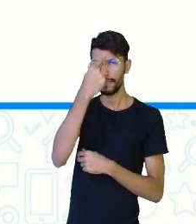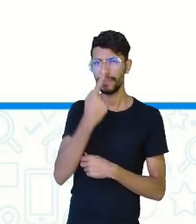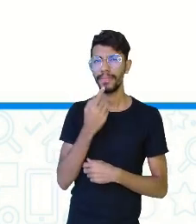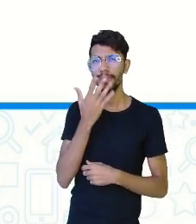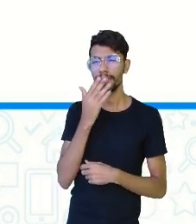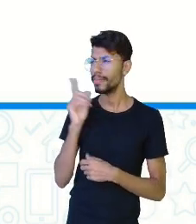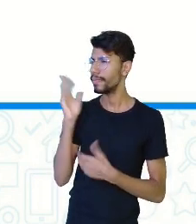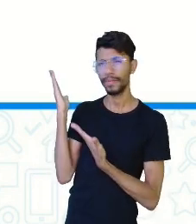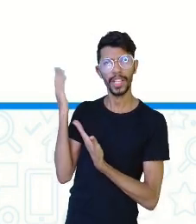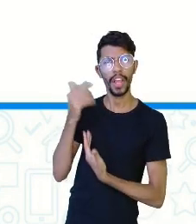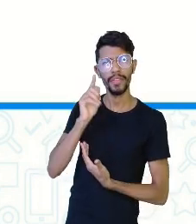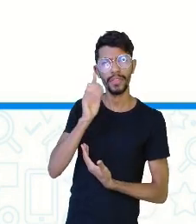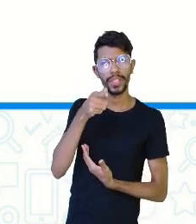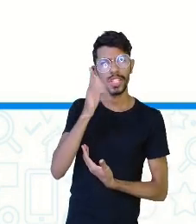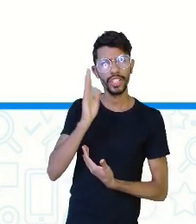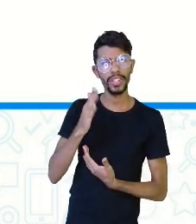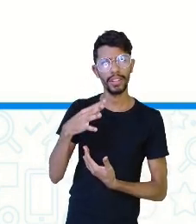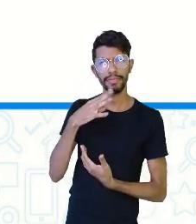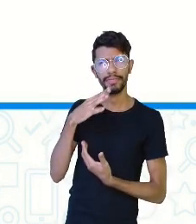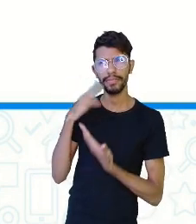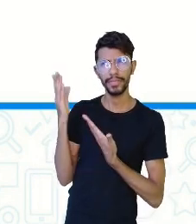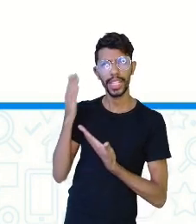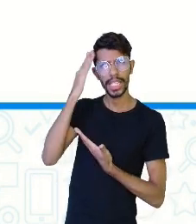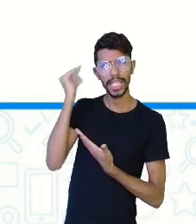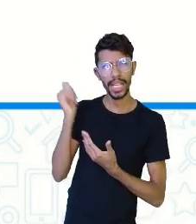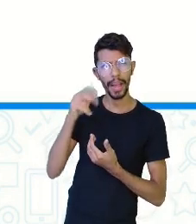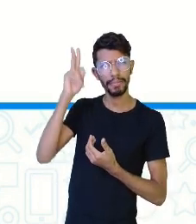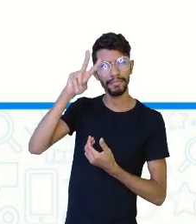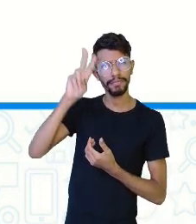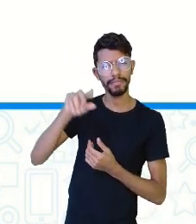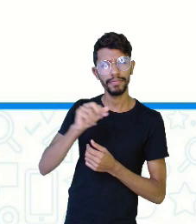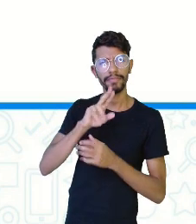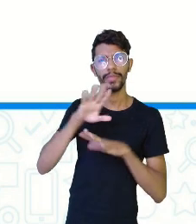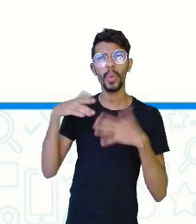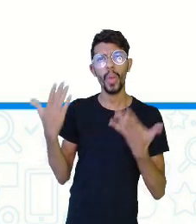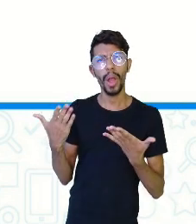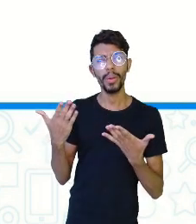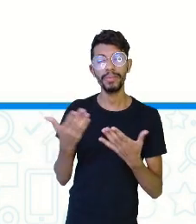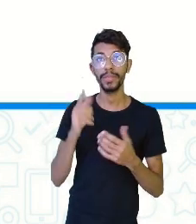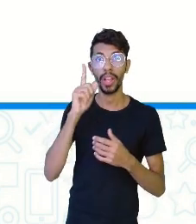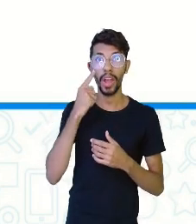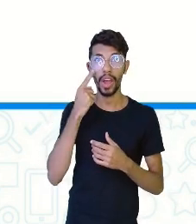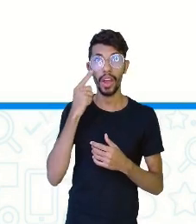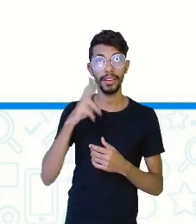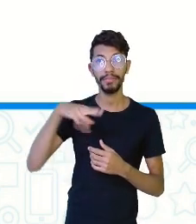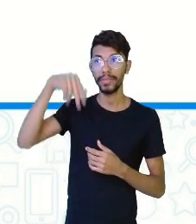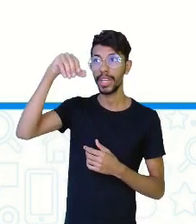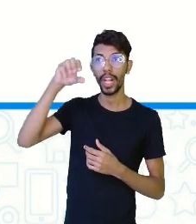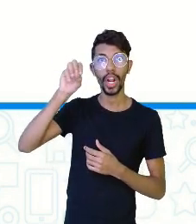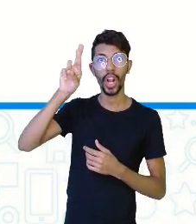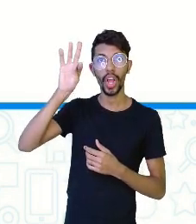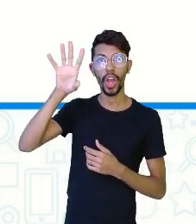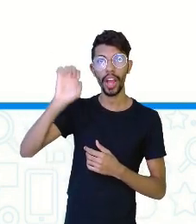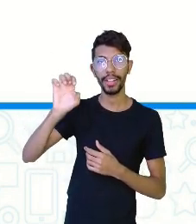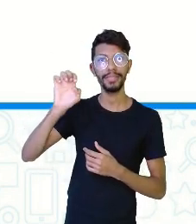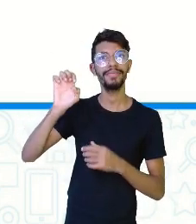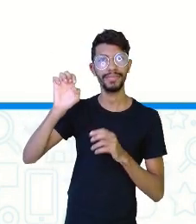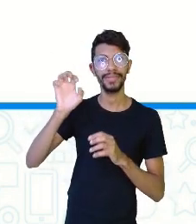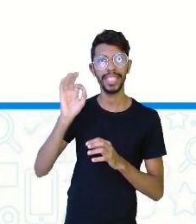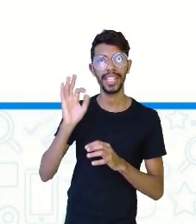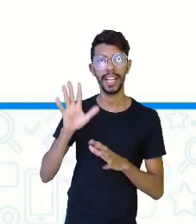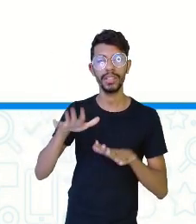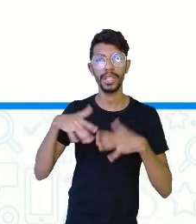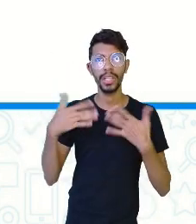essa? Nós já trabalhamos ela aqui. Será que você está lembrado? Muito bem, é a região norte do país. E a